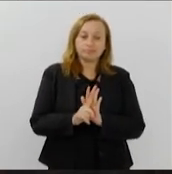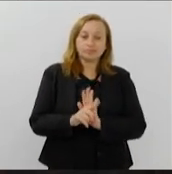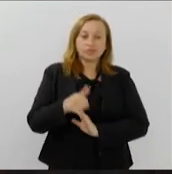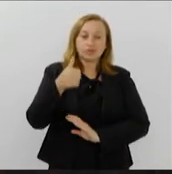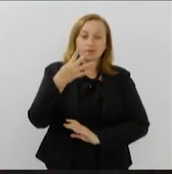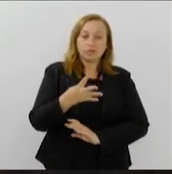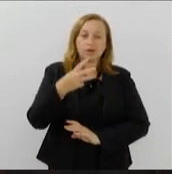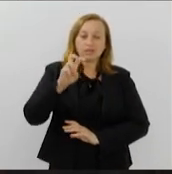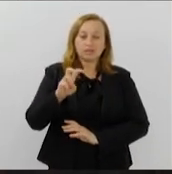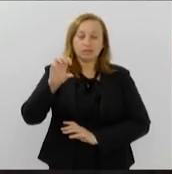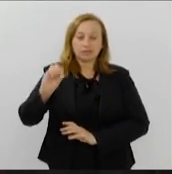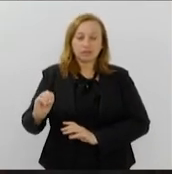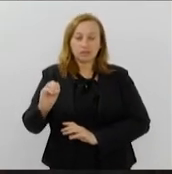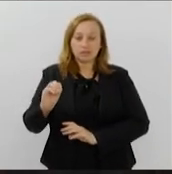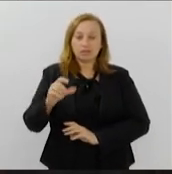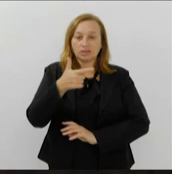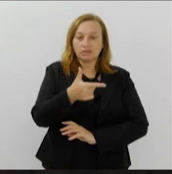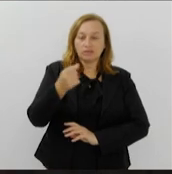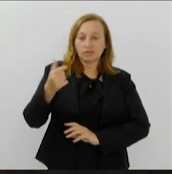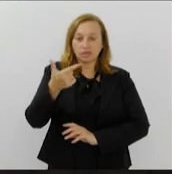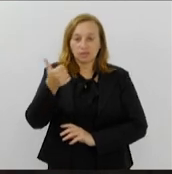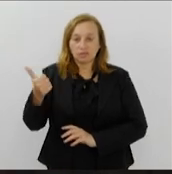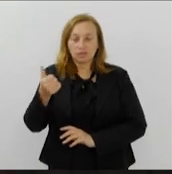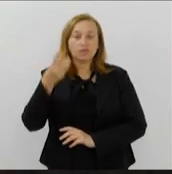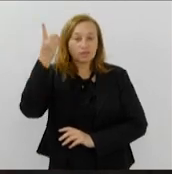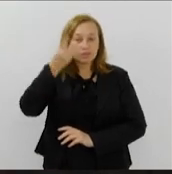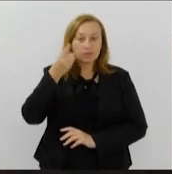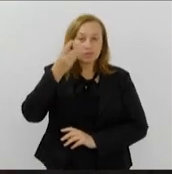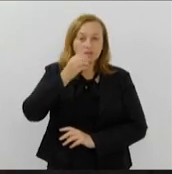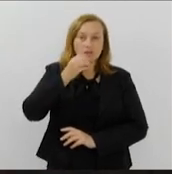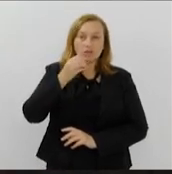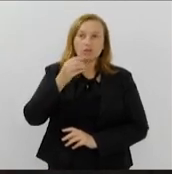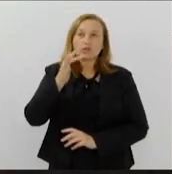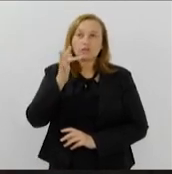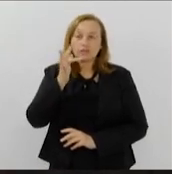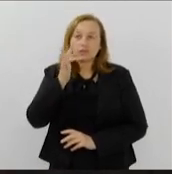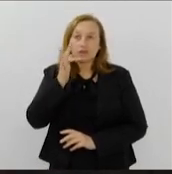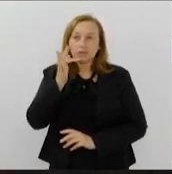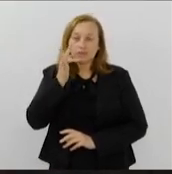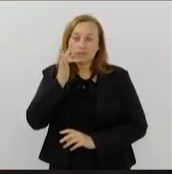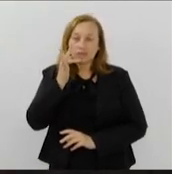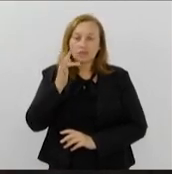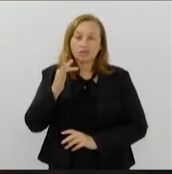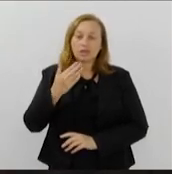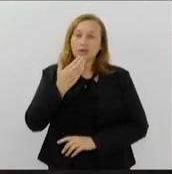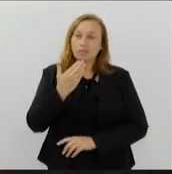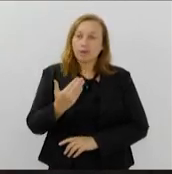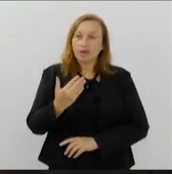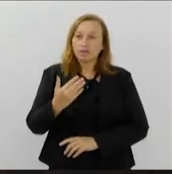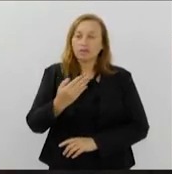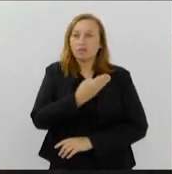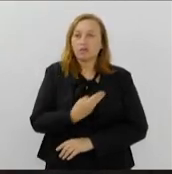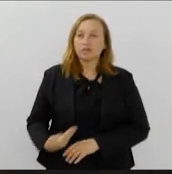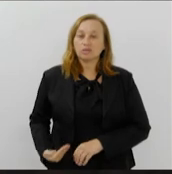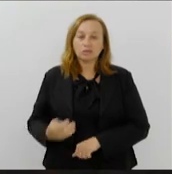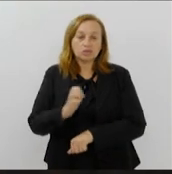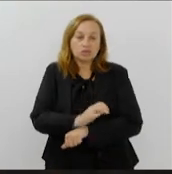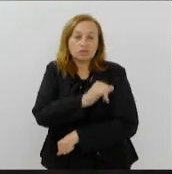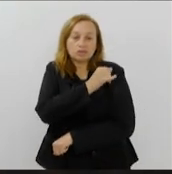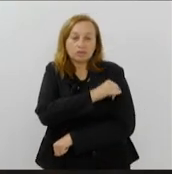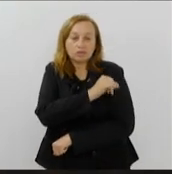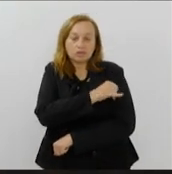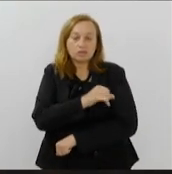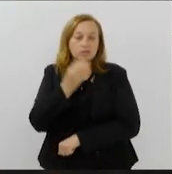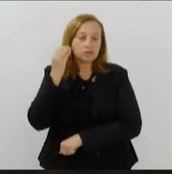número 450, de 21, de autoria do deputado Jorge Felipe Neto, que solicita ao excelentíssimo senhor governador do estado do Rio de